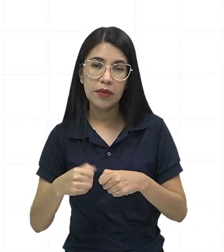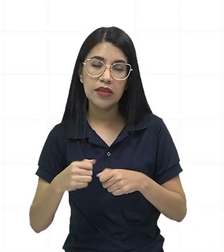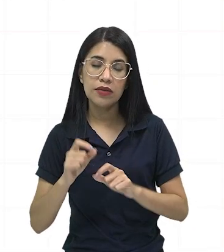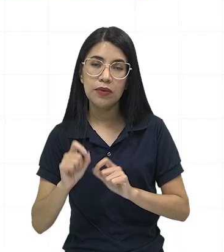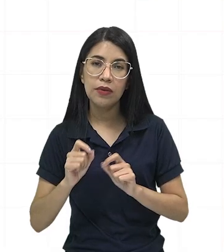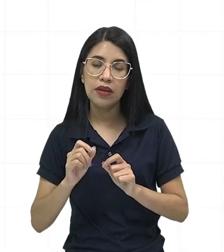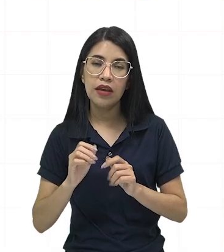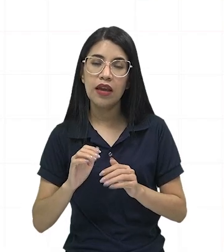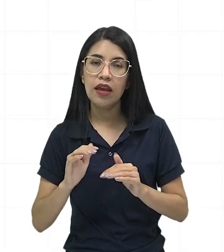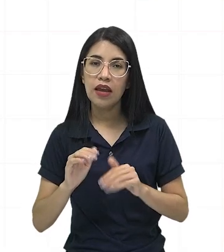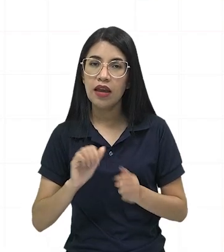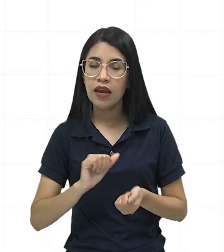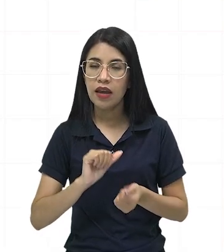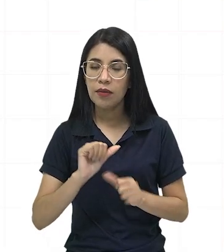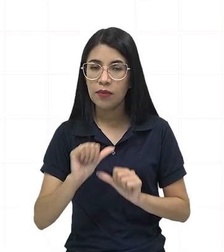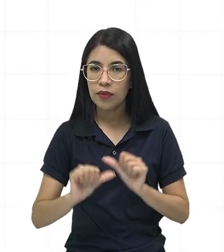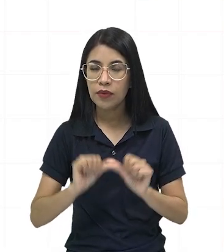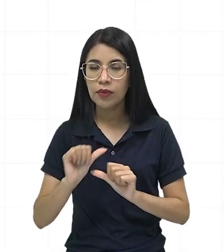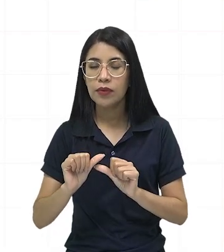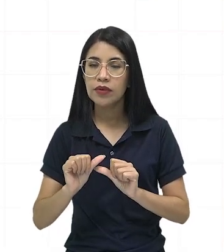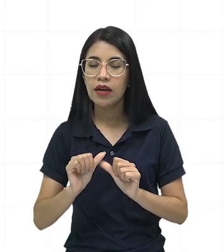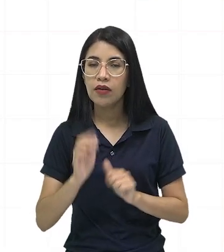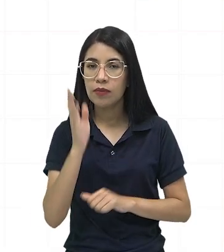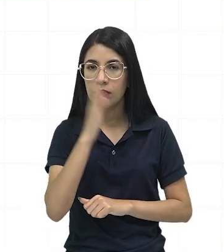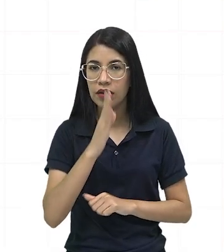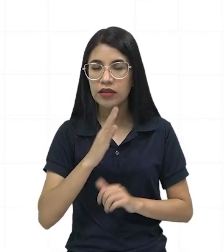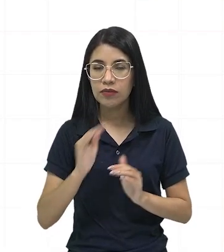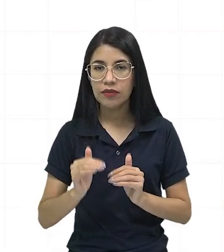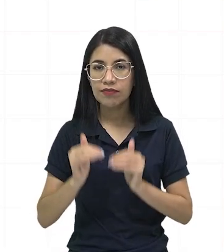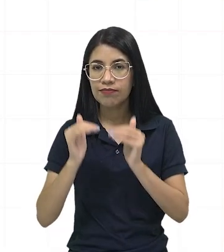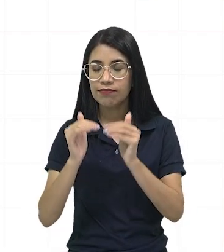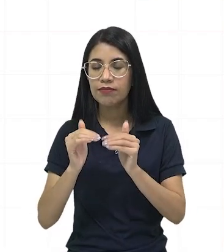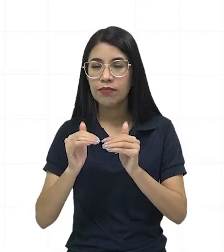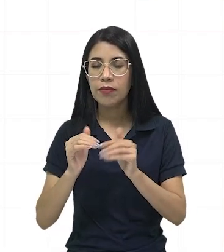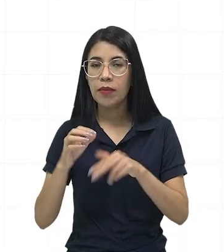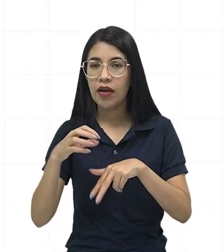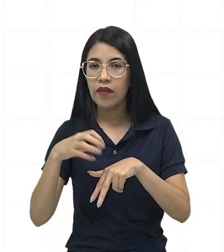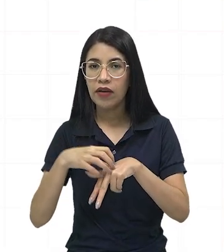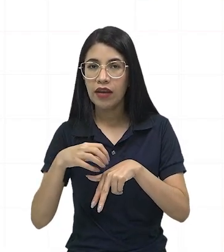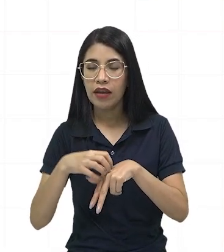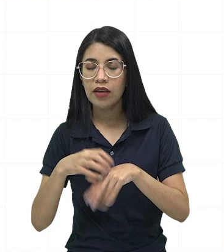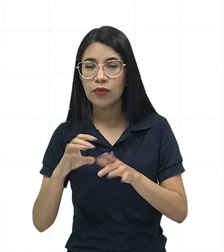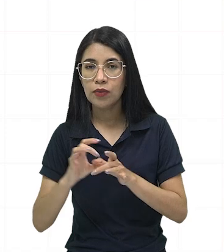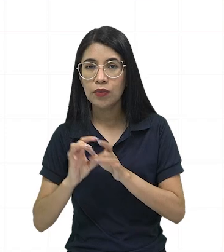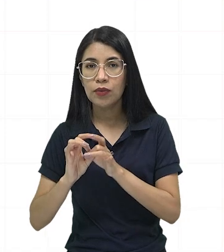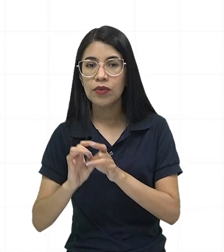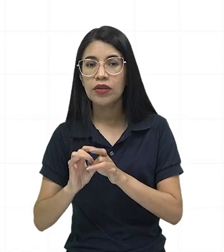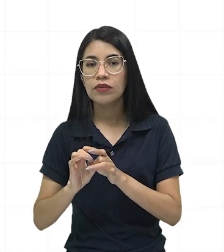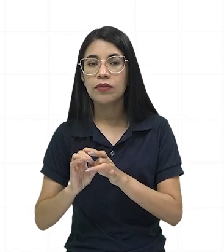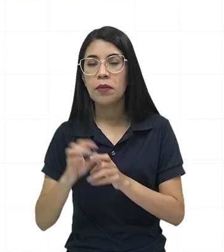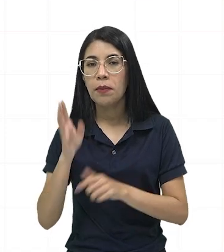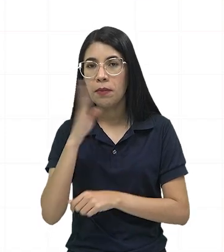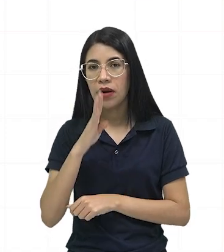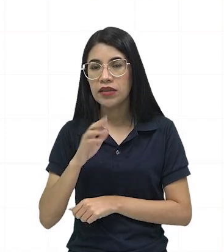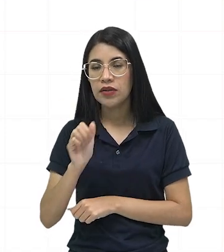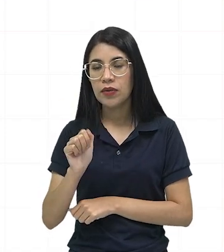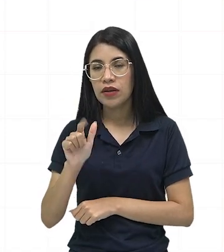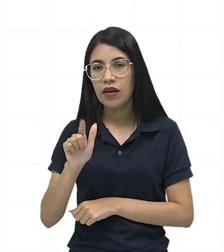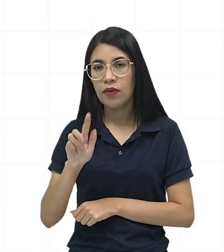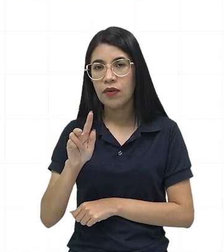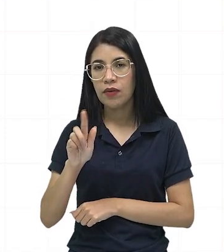elevar o Brasil à categoria de Reino Unido de Portugal, Brasil e Algarves, reconhecendo